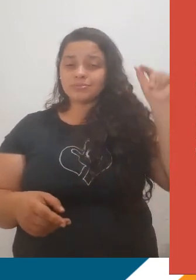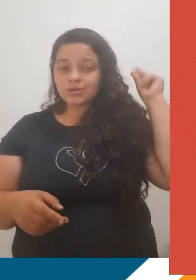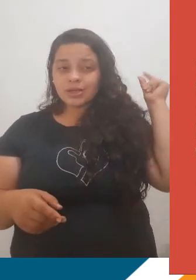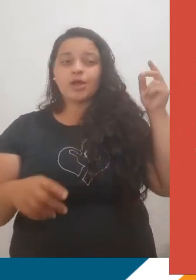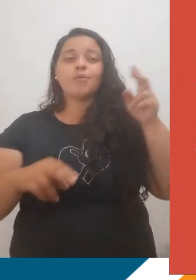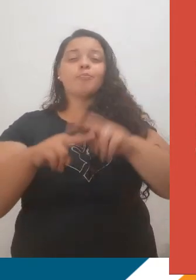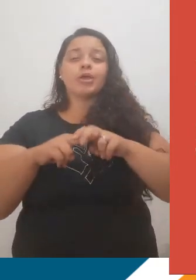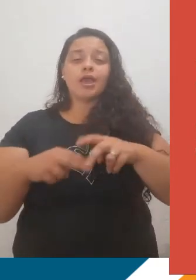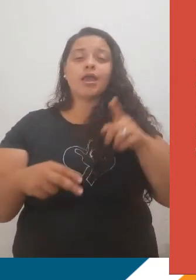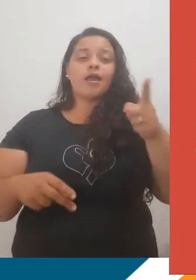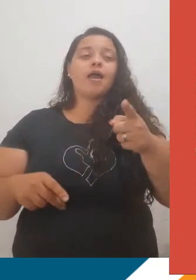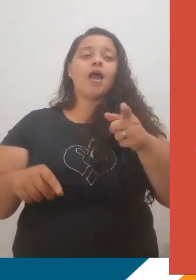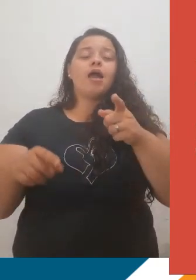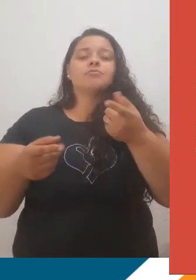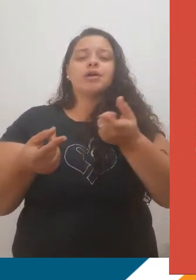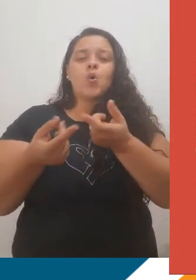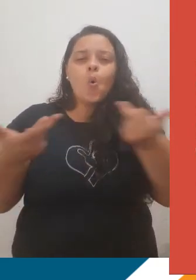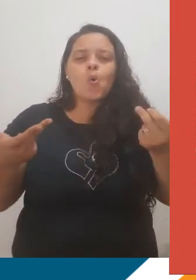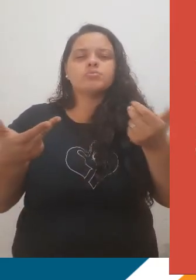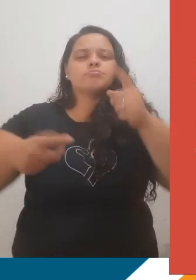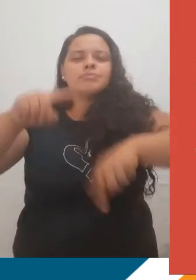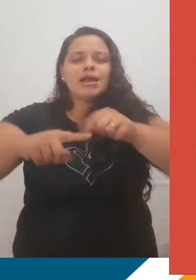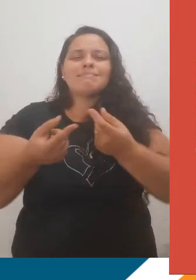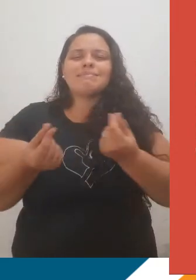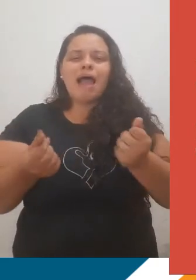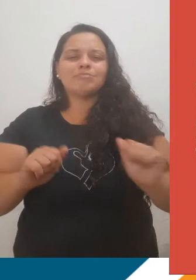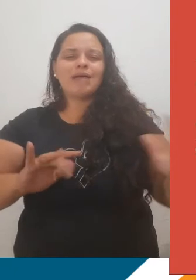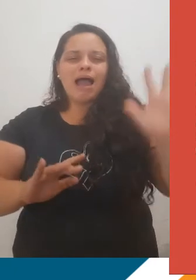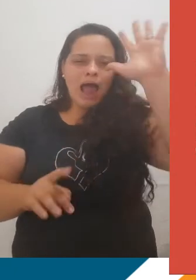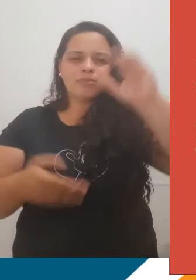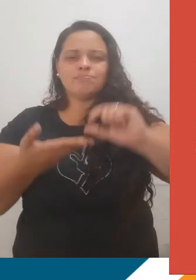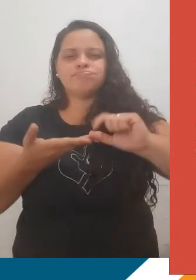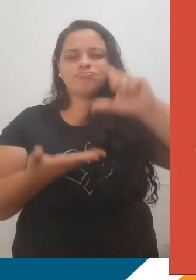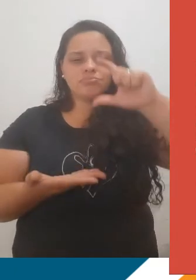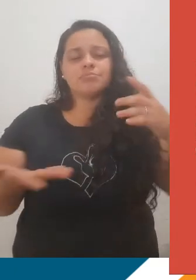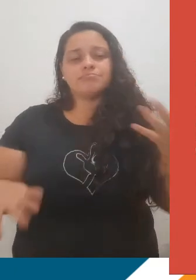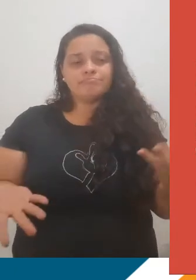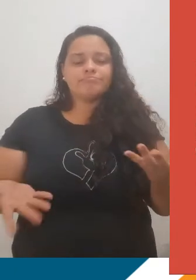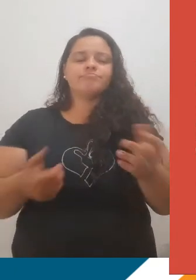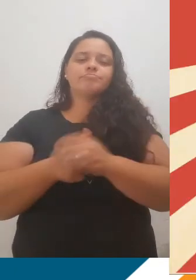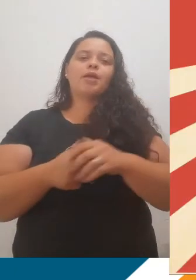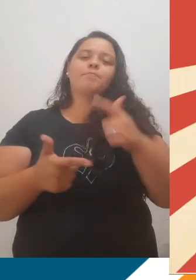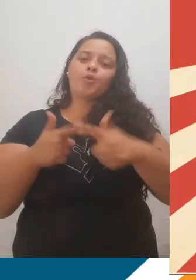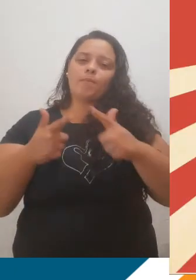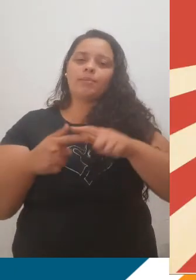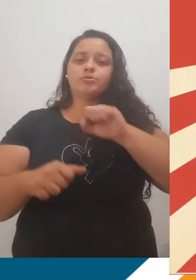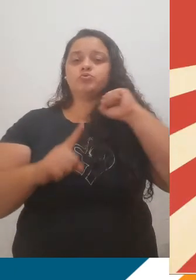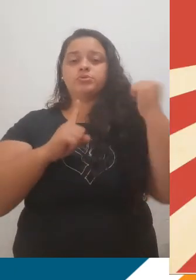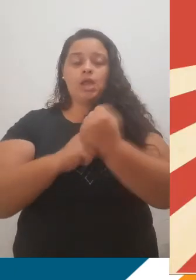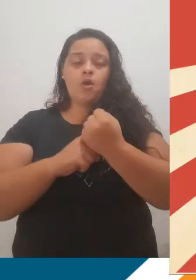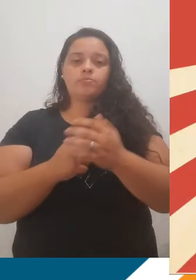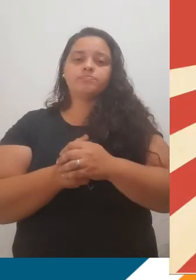aumento do custo de vida. Isso também vai aumentar, vai fazer com que aumente as tensões sociais que é o que a gente vai